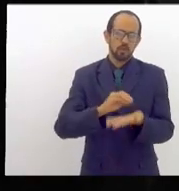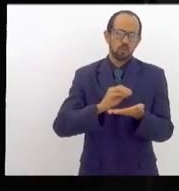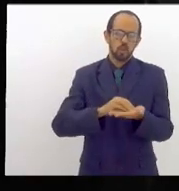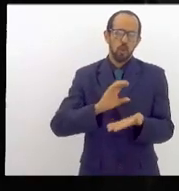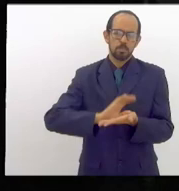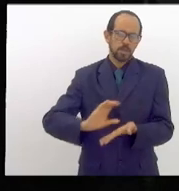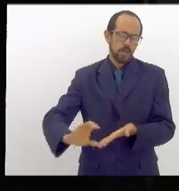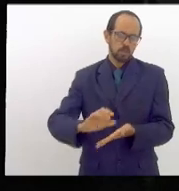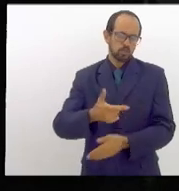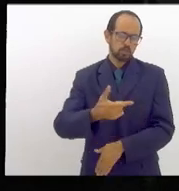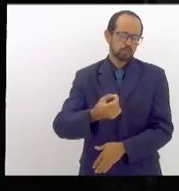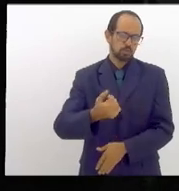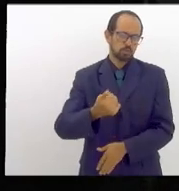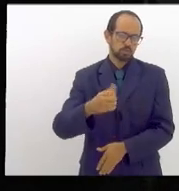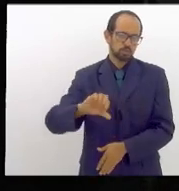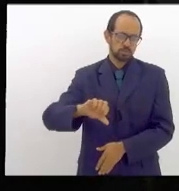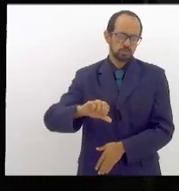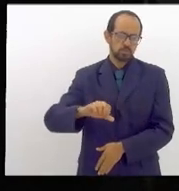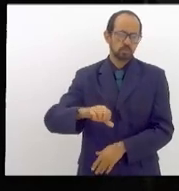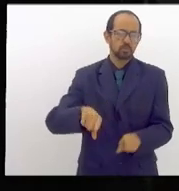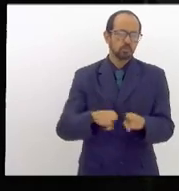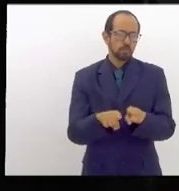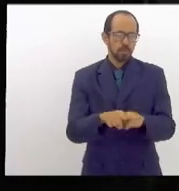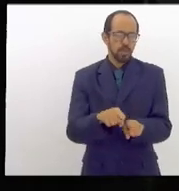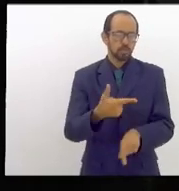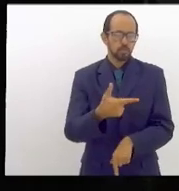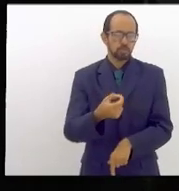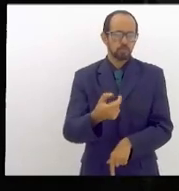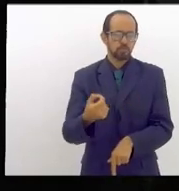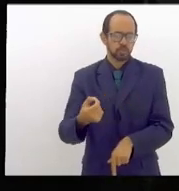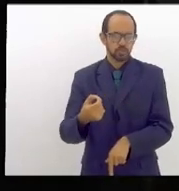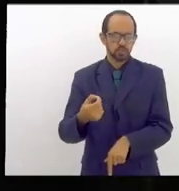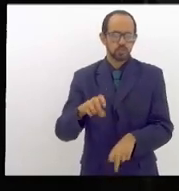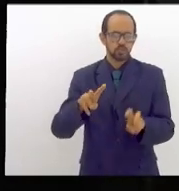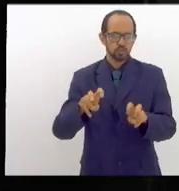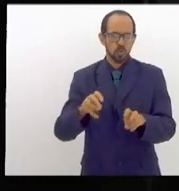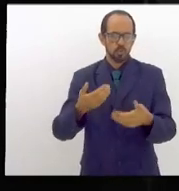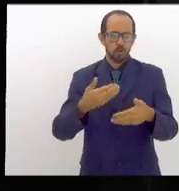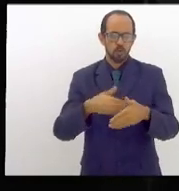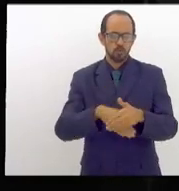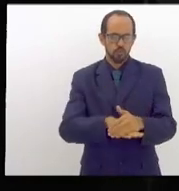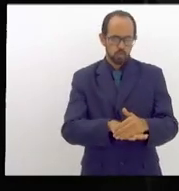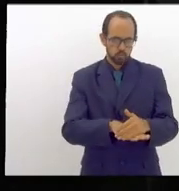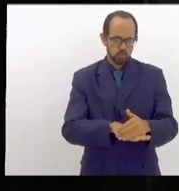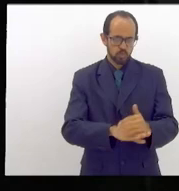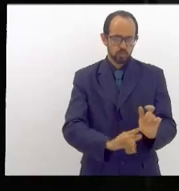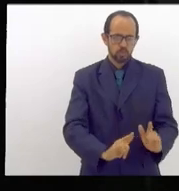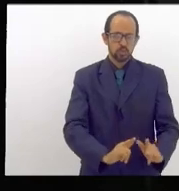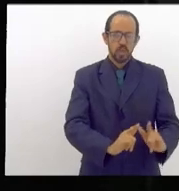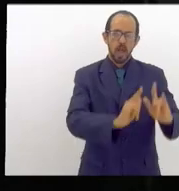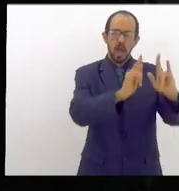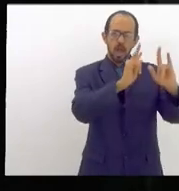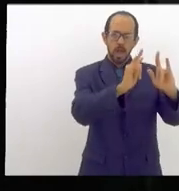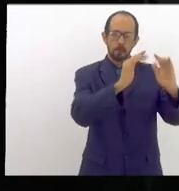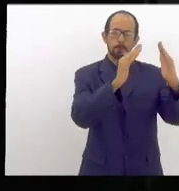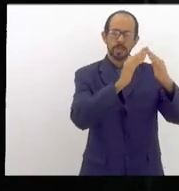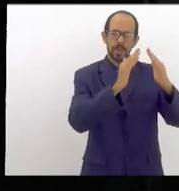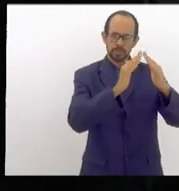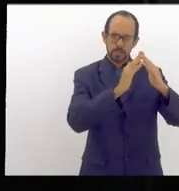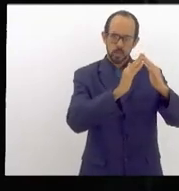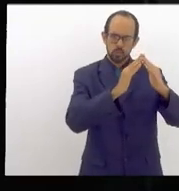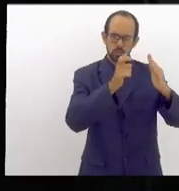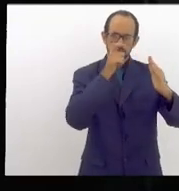2019 nem 2020 em relação ao fundo Estadual de habitação de interesse social diga-se de passagem